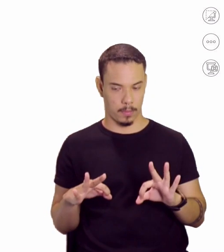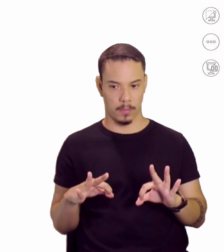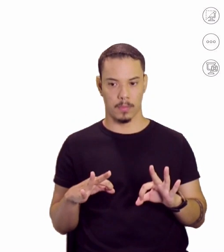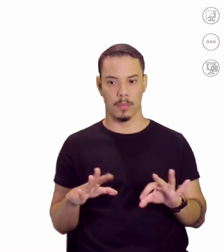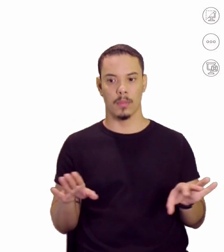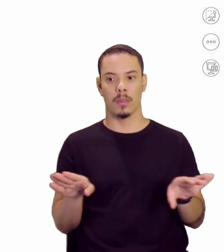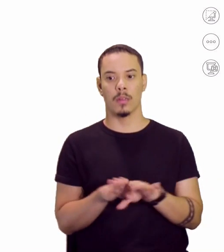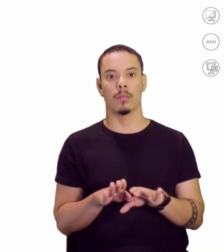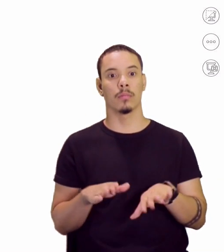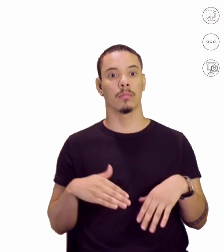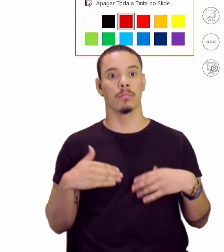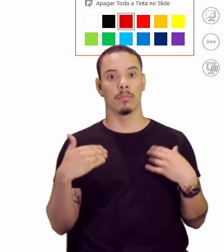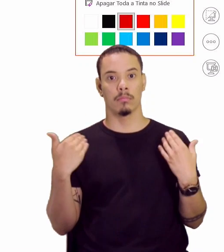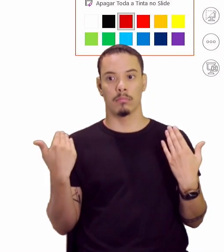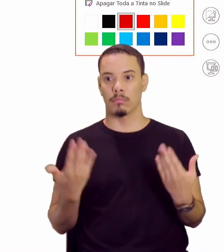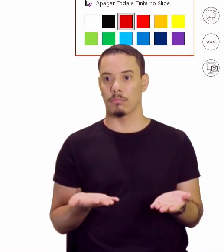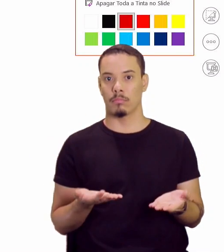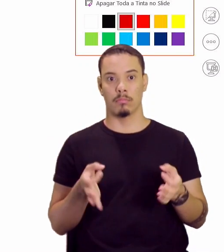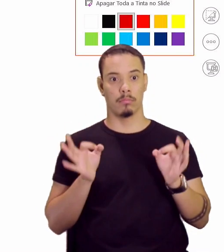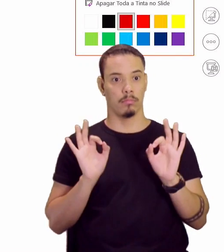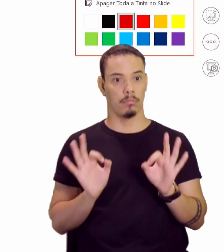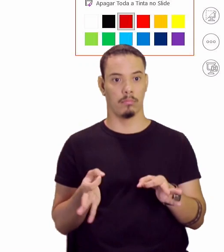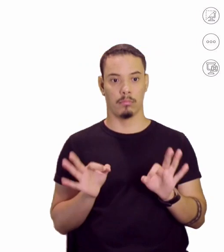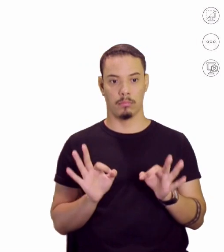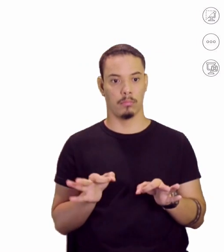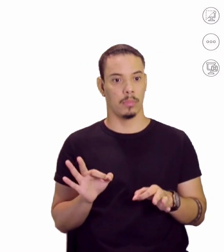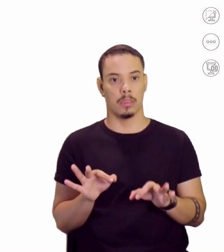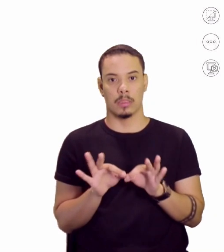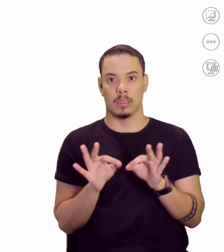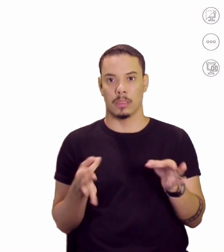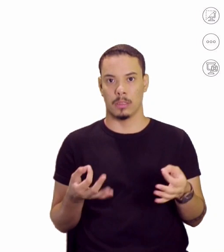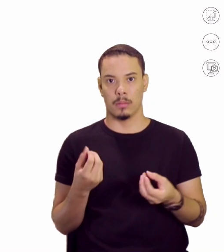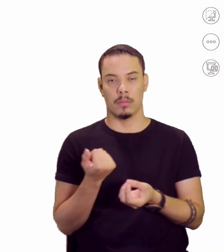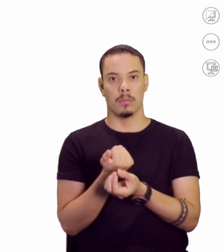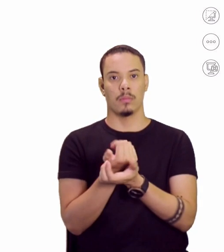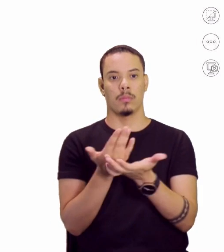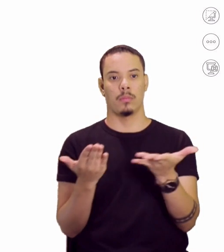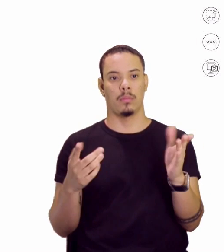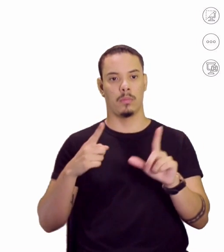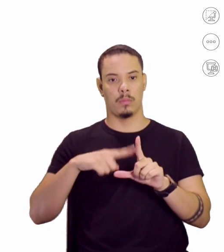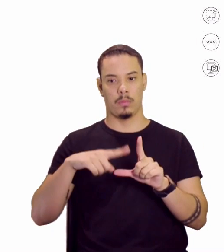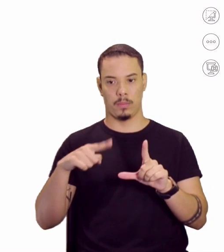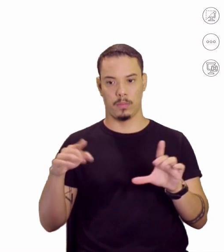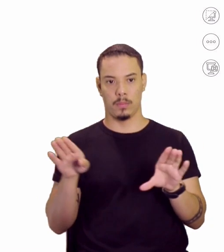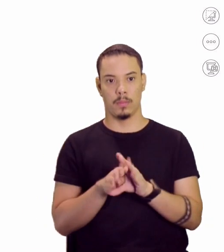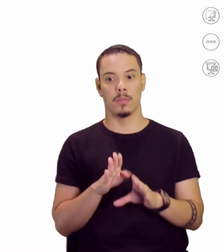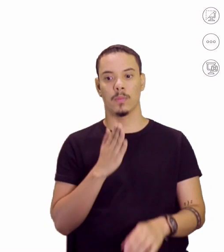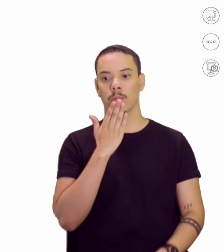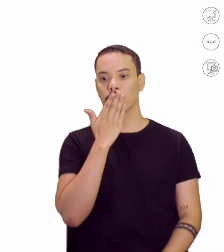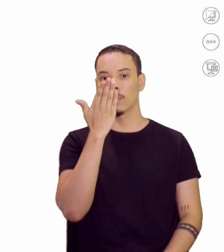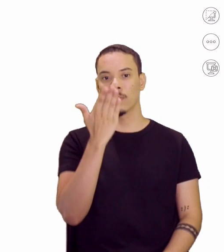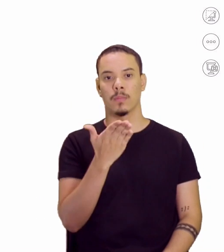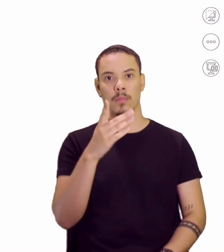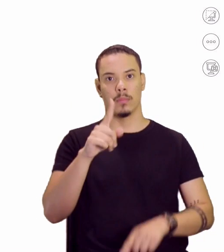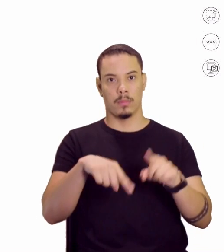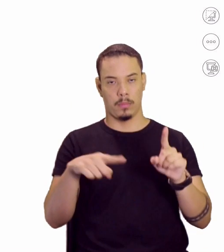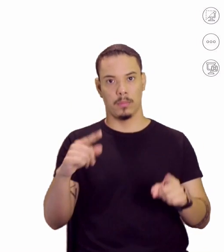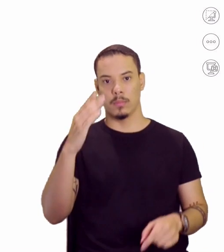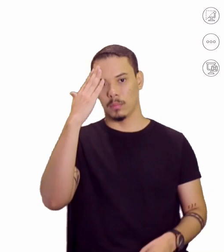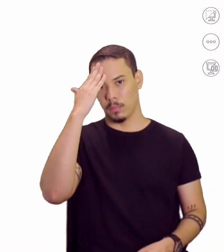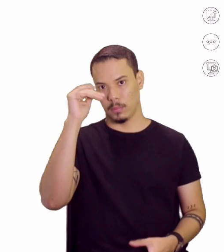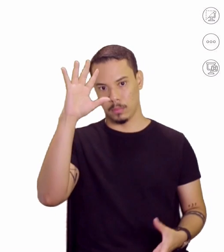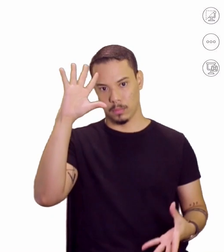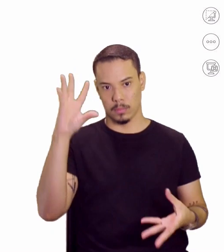Isso. Então, está muito simples. Foi dado o gráfico para vocês, foi dado pedido a variação e sabe que a variação